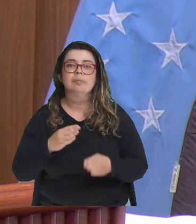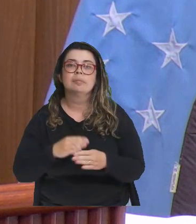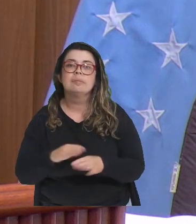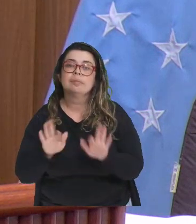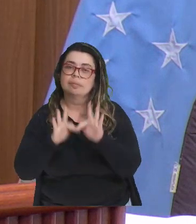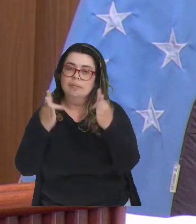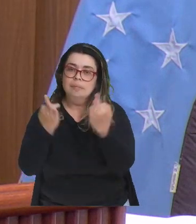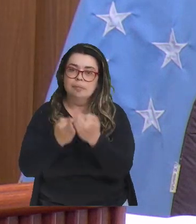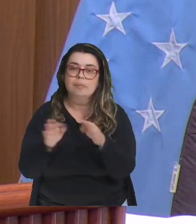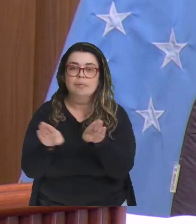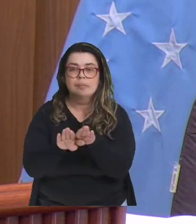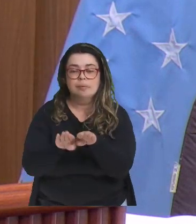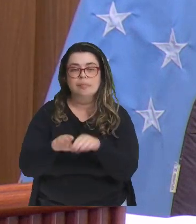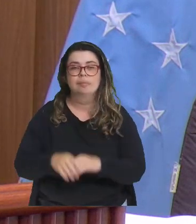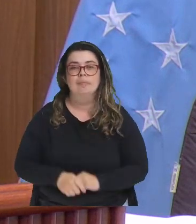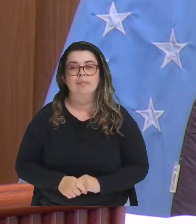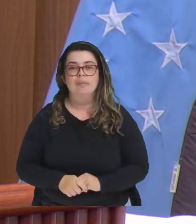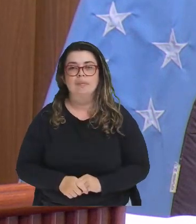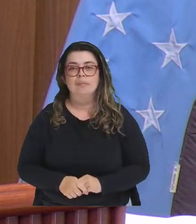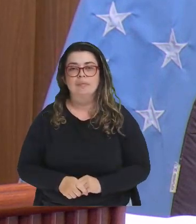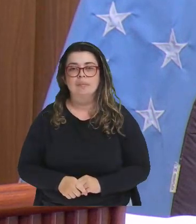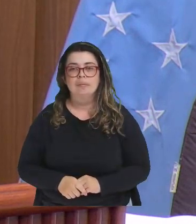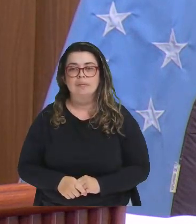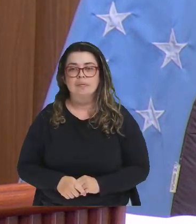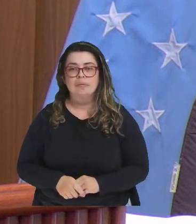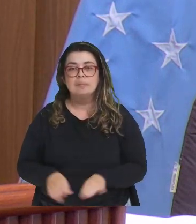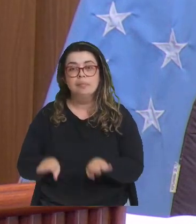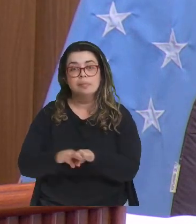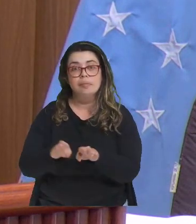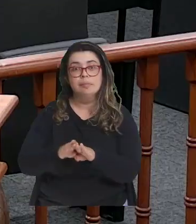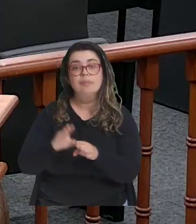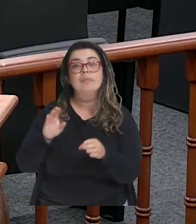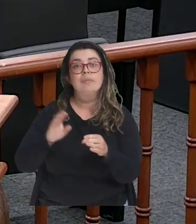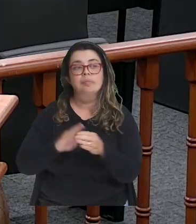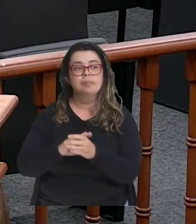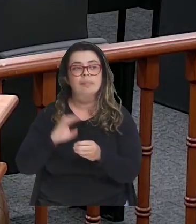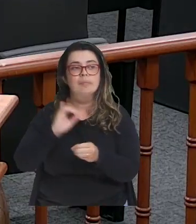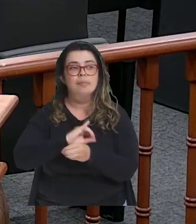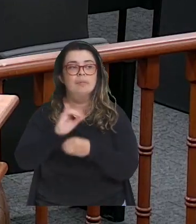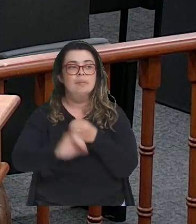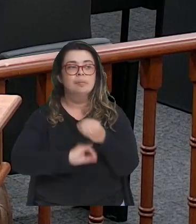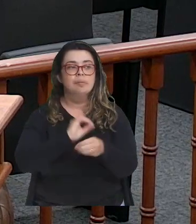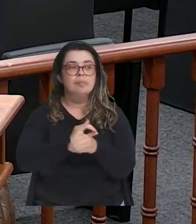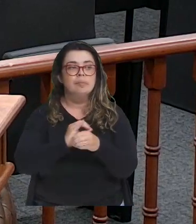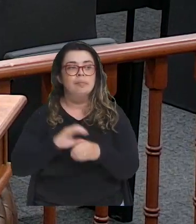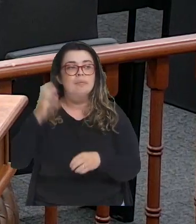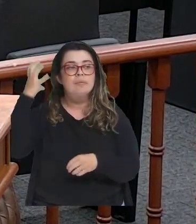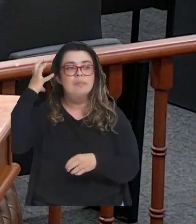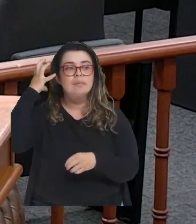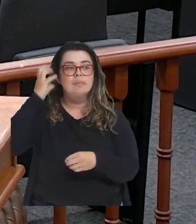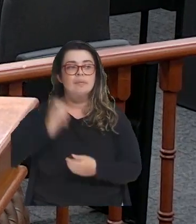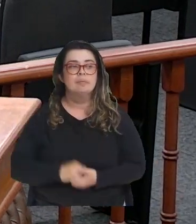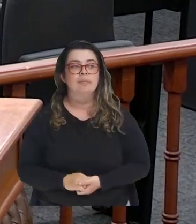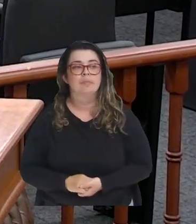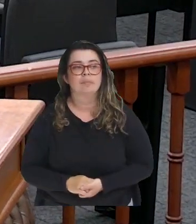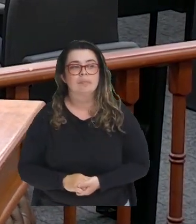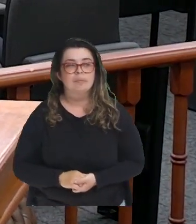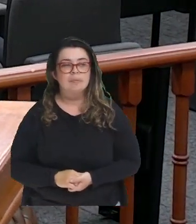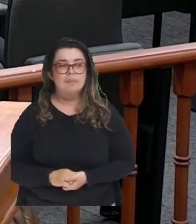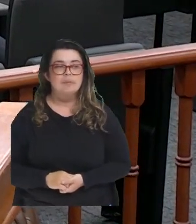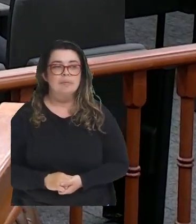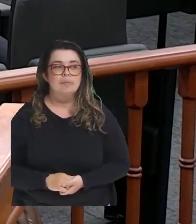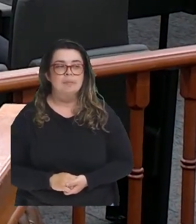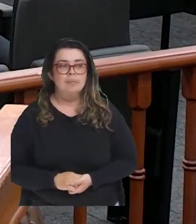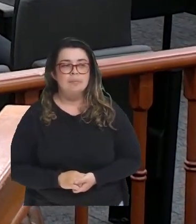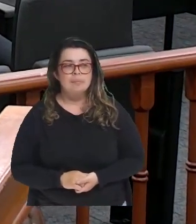família. E também aqueles que nos acompanham pelas redes sociais e pela Rádio Câmara 95.5.